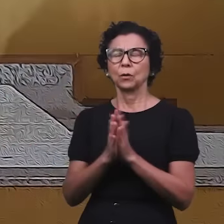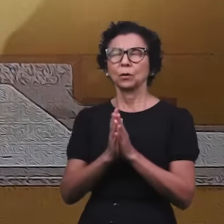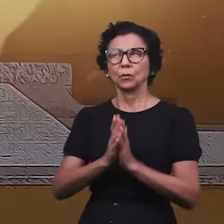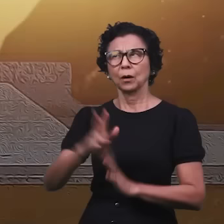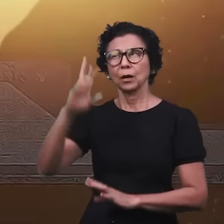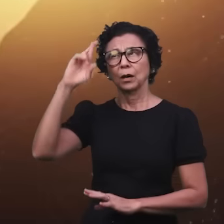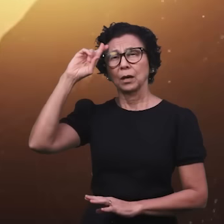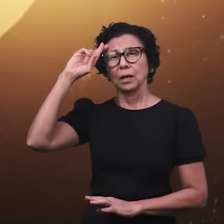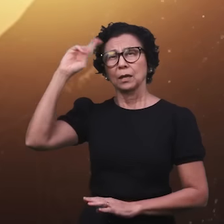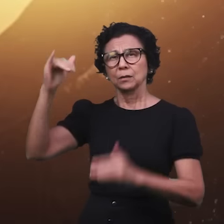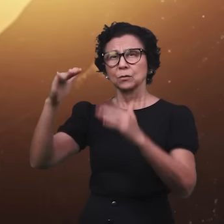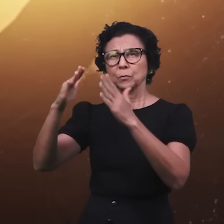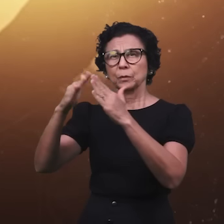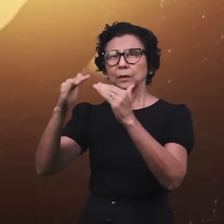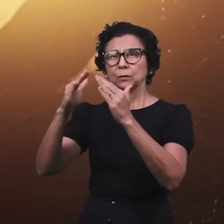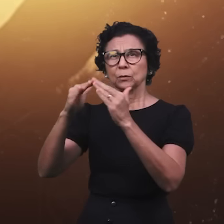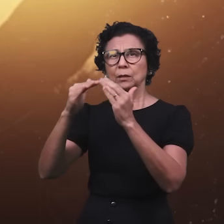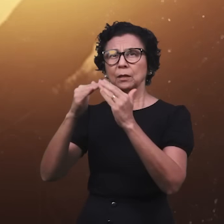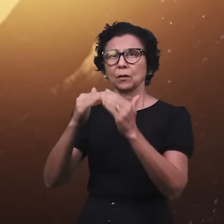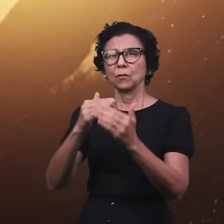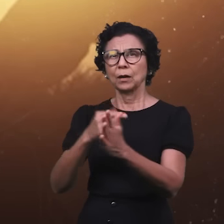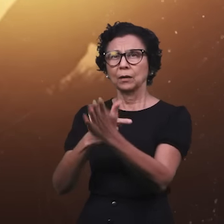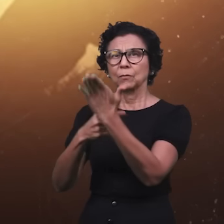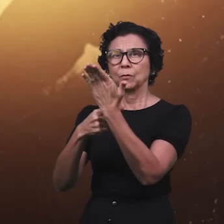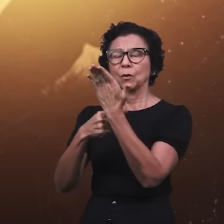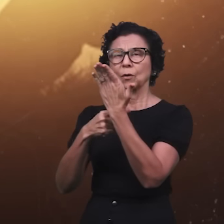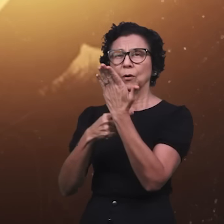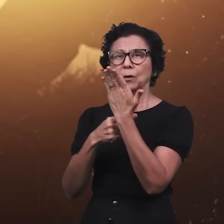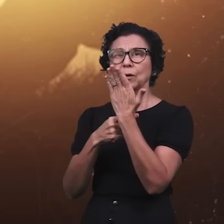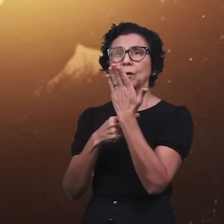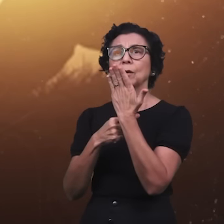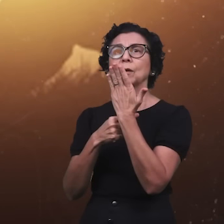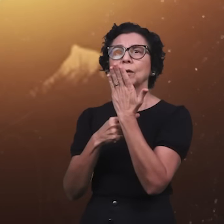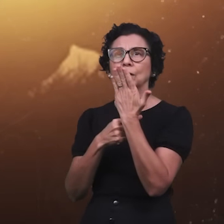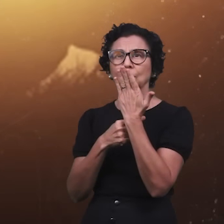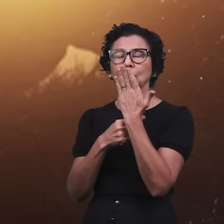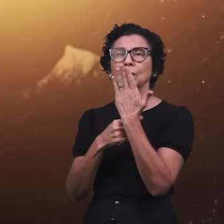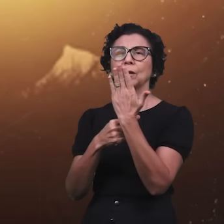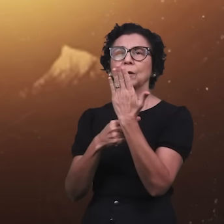Na batalha eu suplico seu favor,